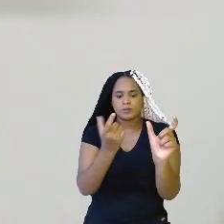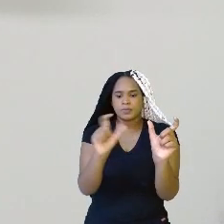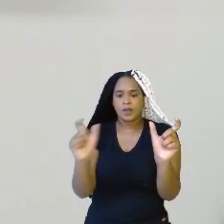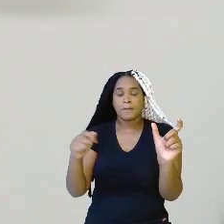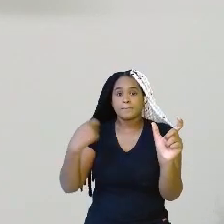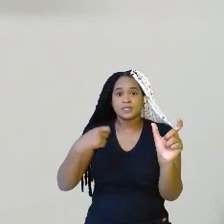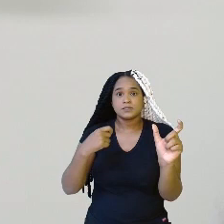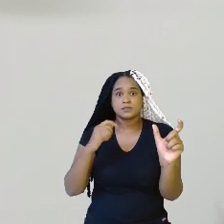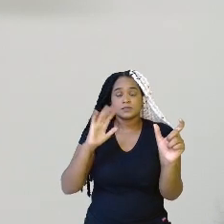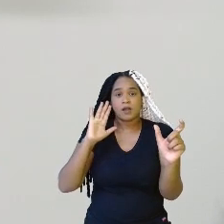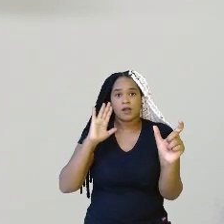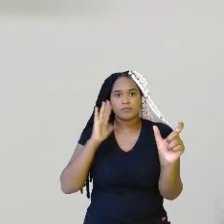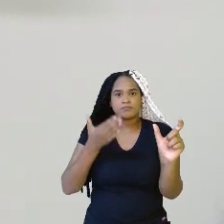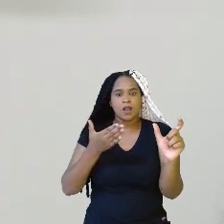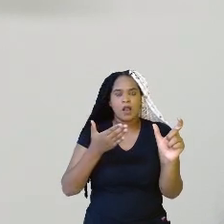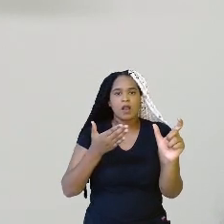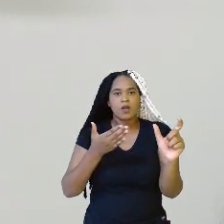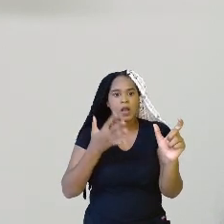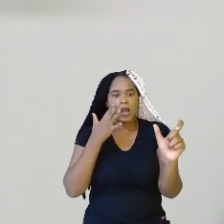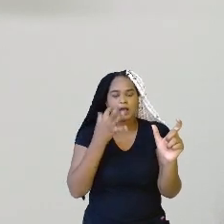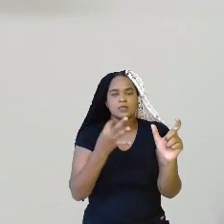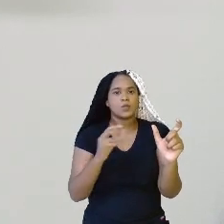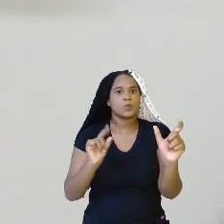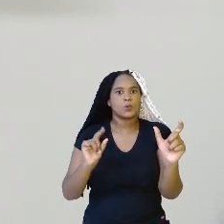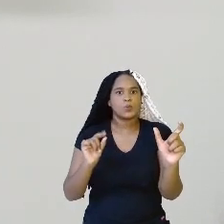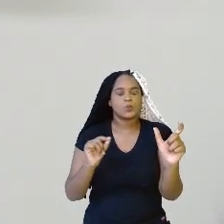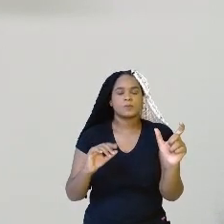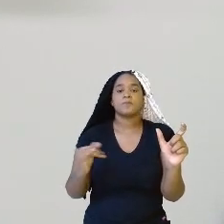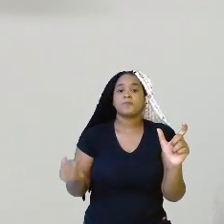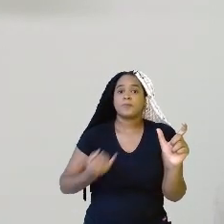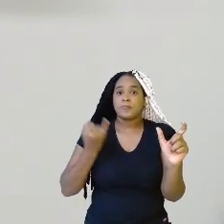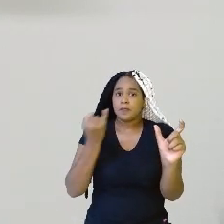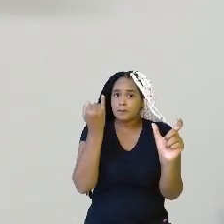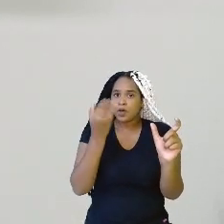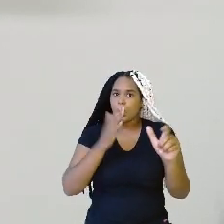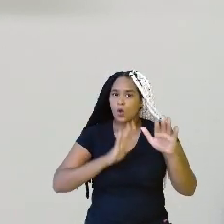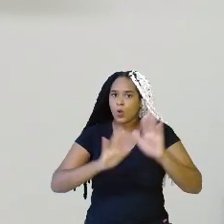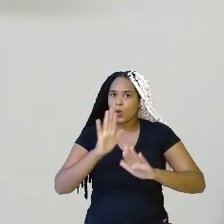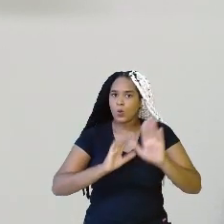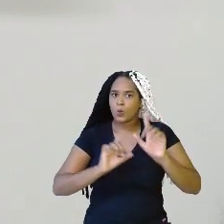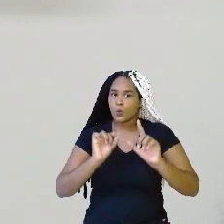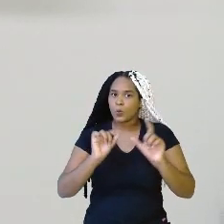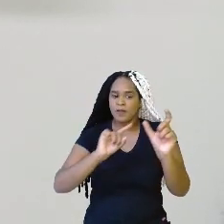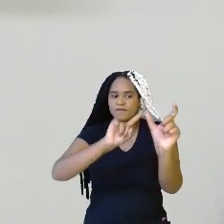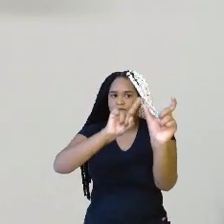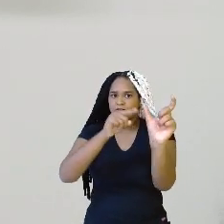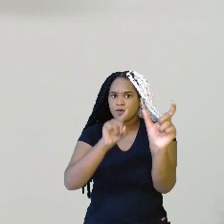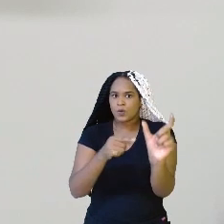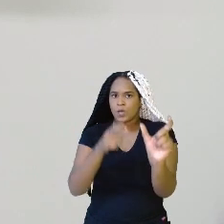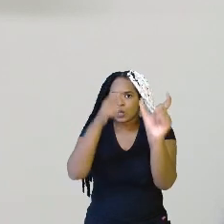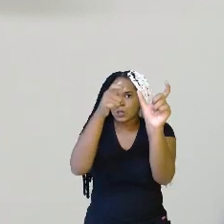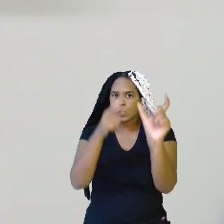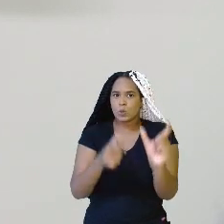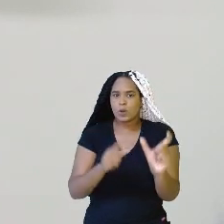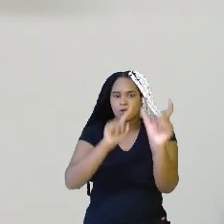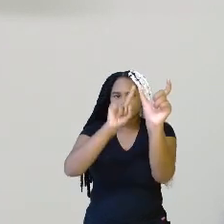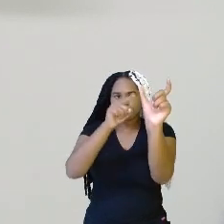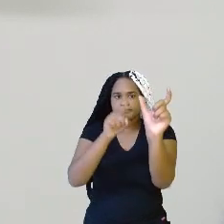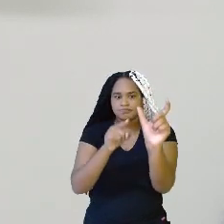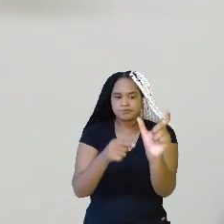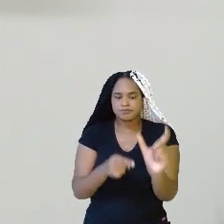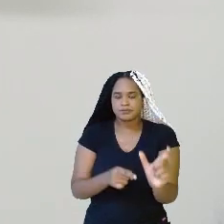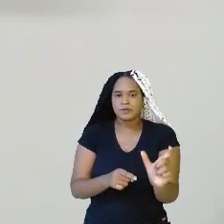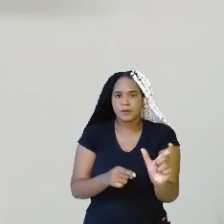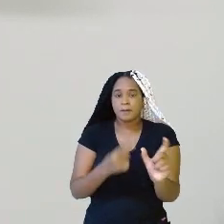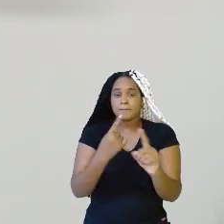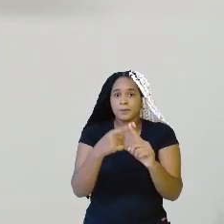estar atentos a algumas situações. É importante ter cuidado com a localização da vírgula. Ela separa a